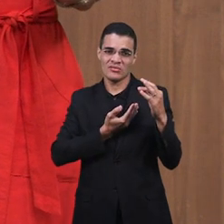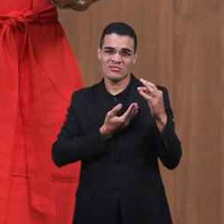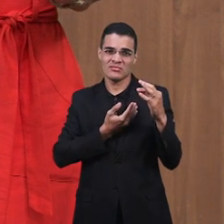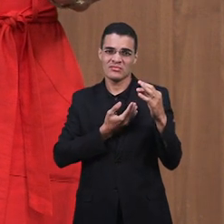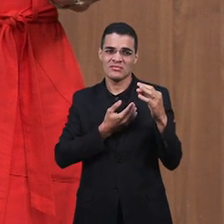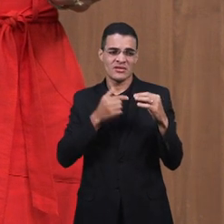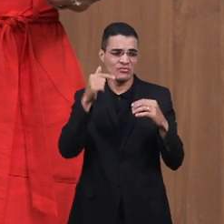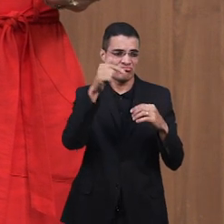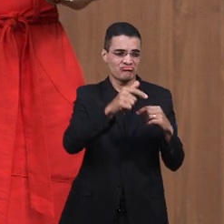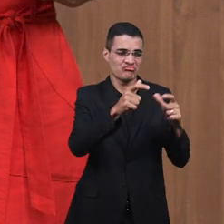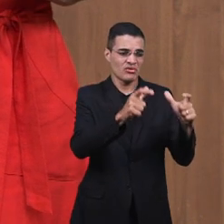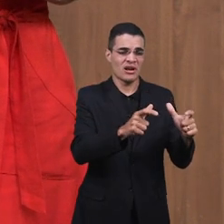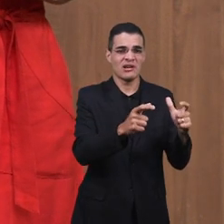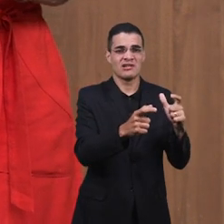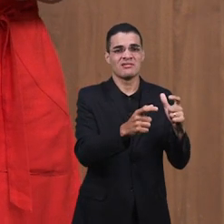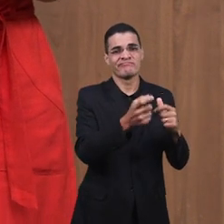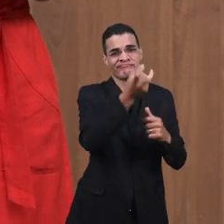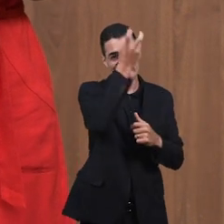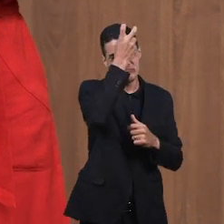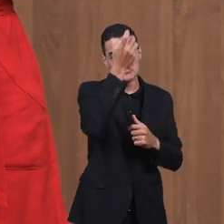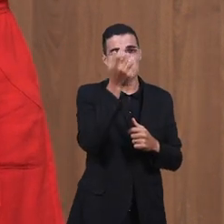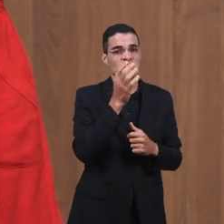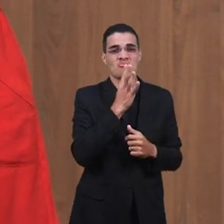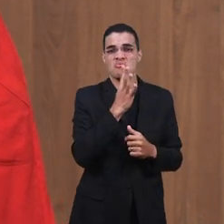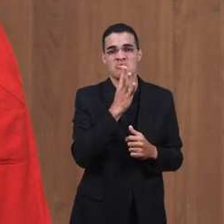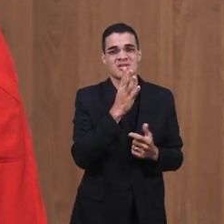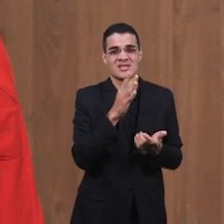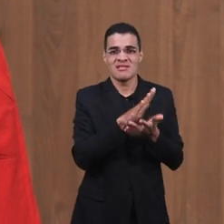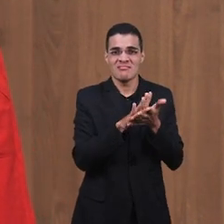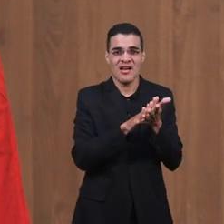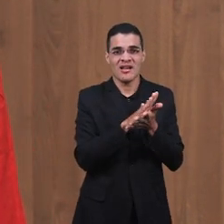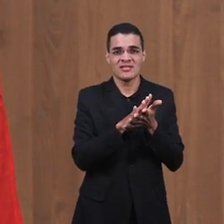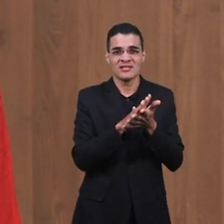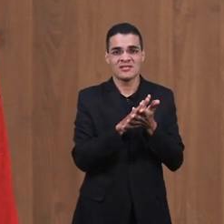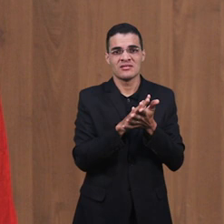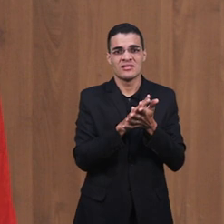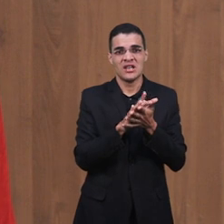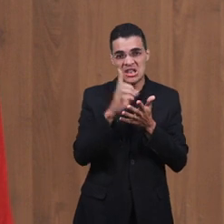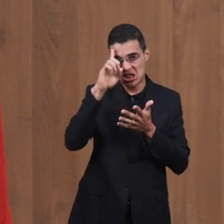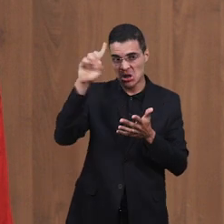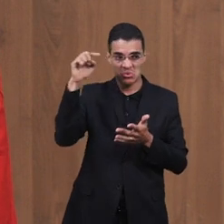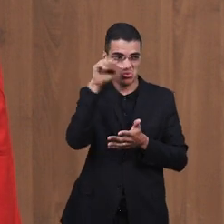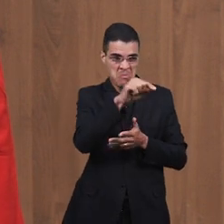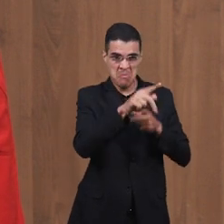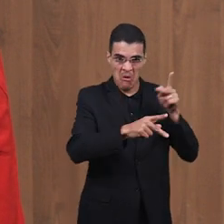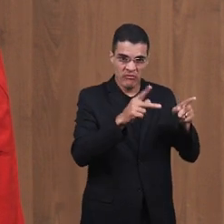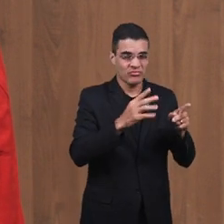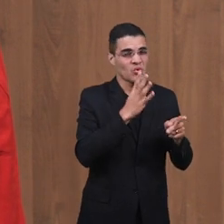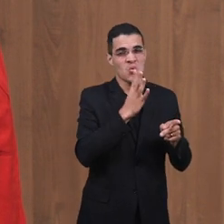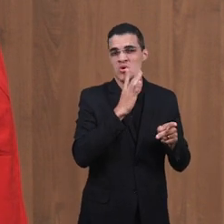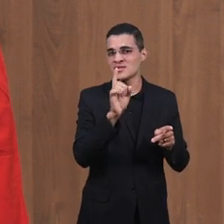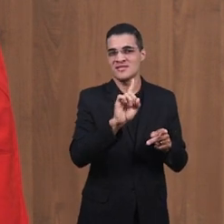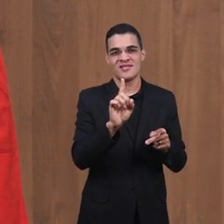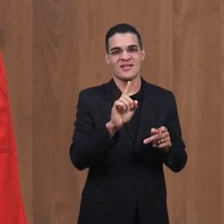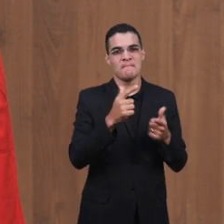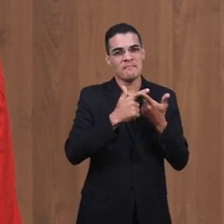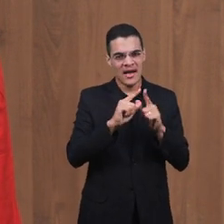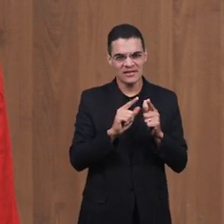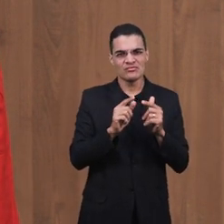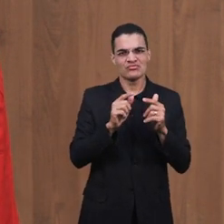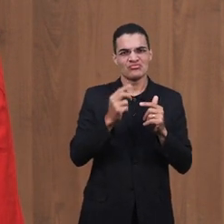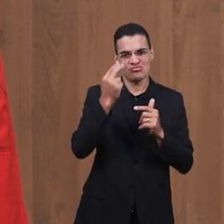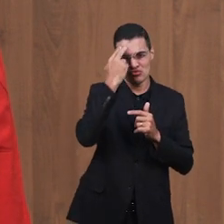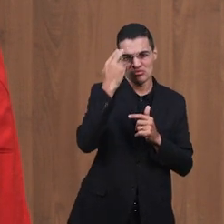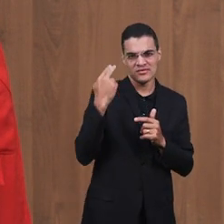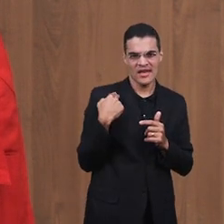só haviam pessoas que não serviam ao seu Deus. Mas mesmo assim ele não